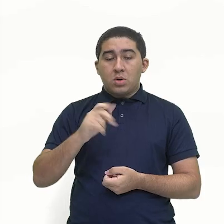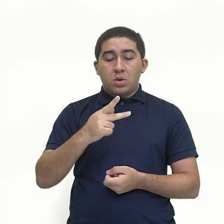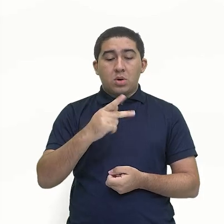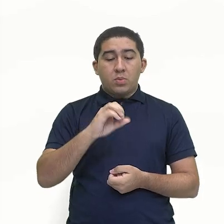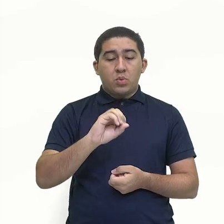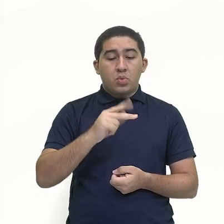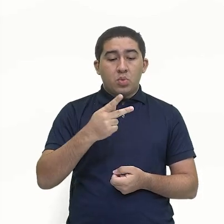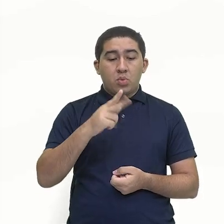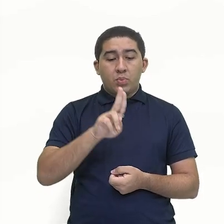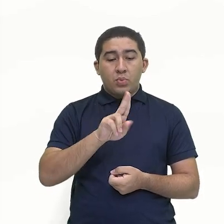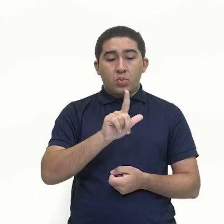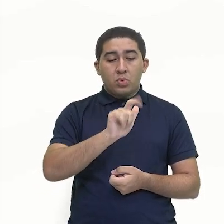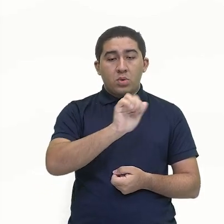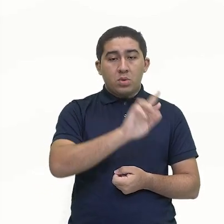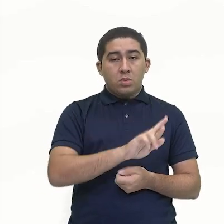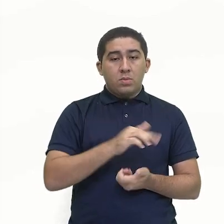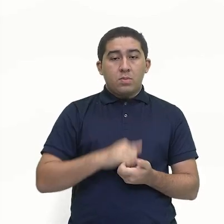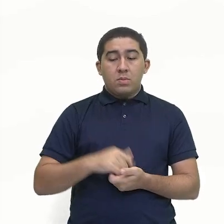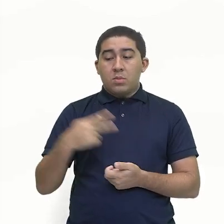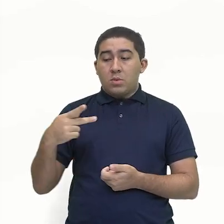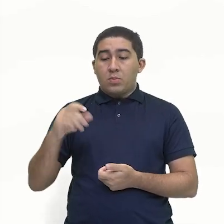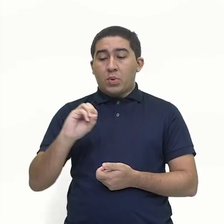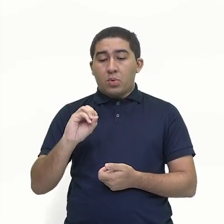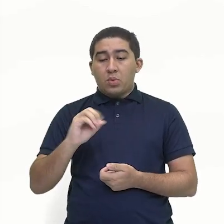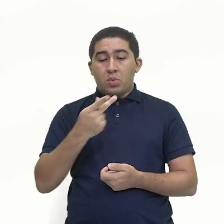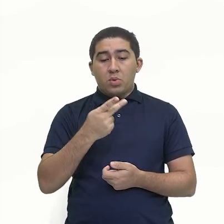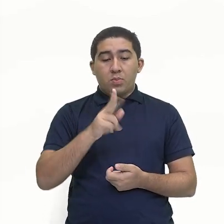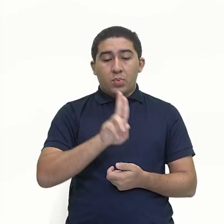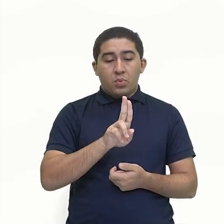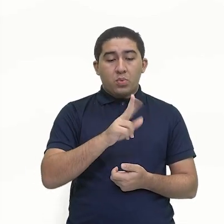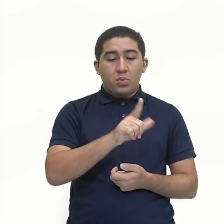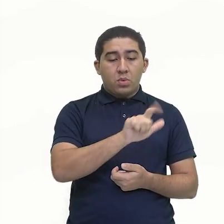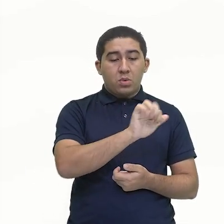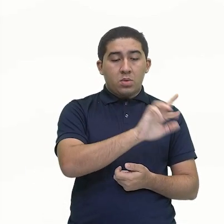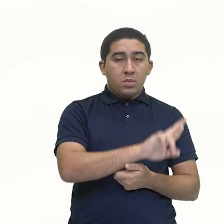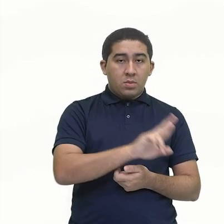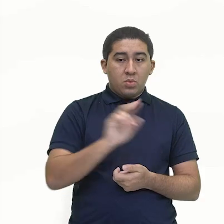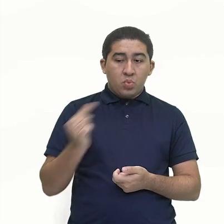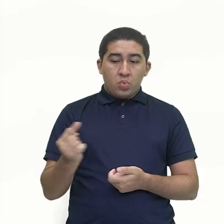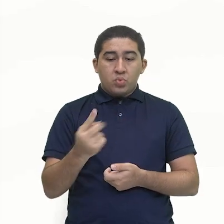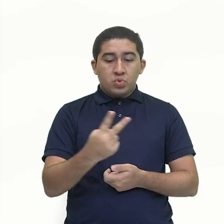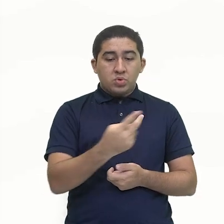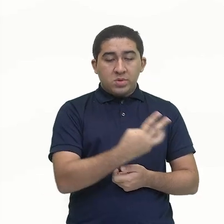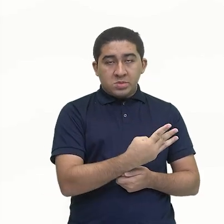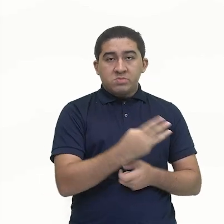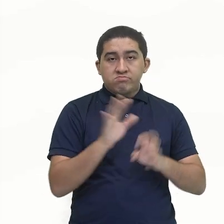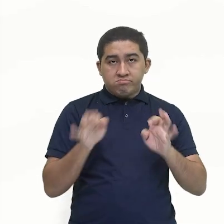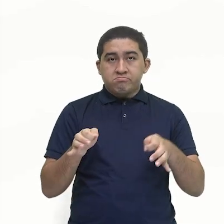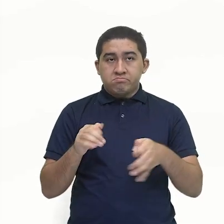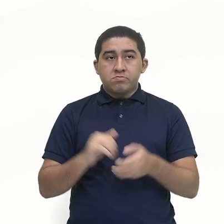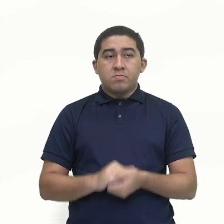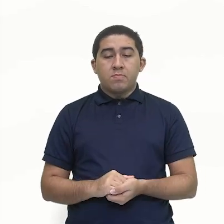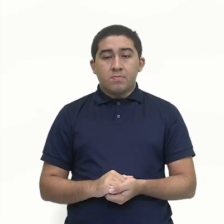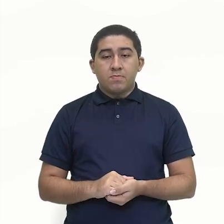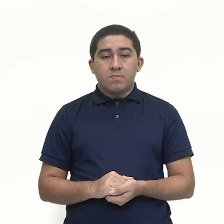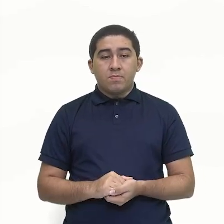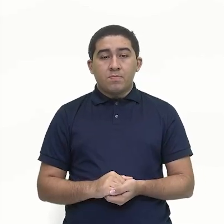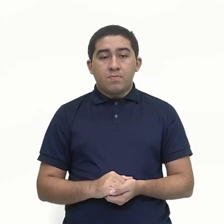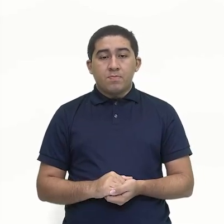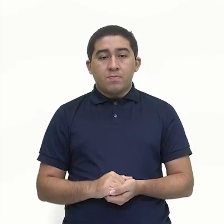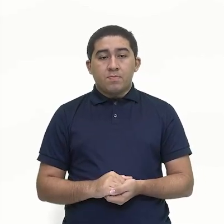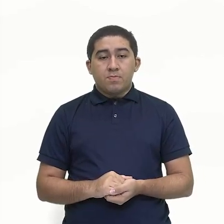fácil de identificar a quantidade de sílabas, né, gente? Popular, popular. More popular than the old one in the